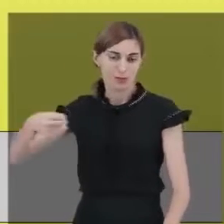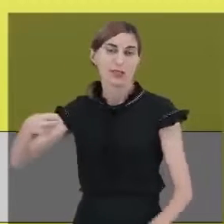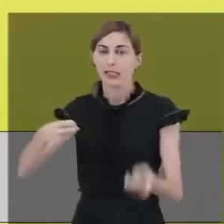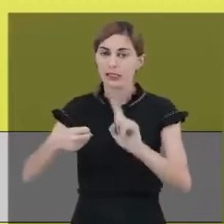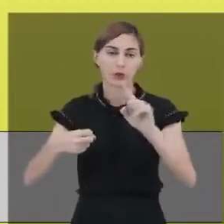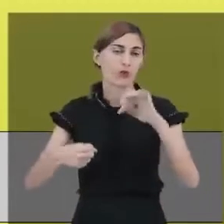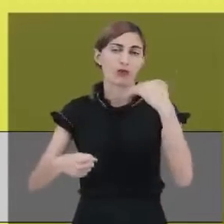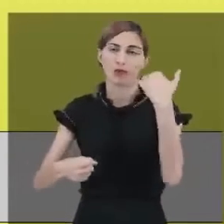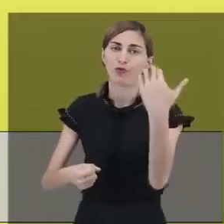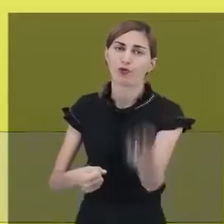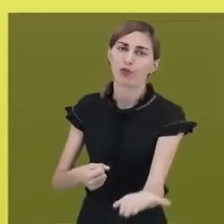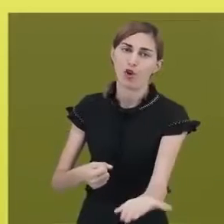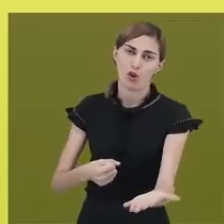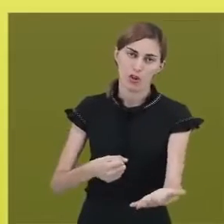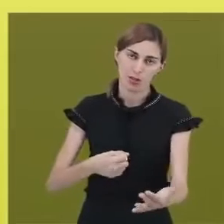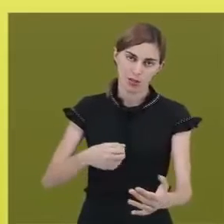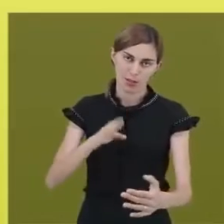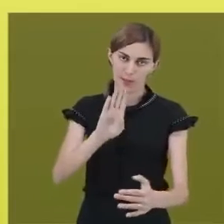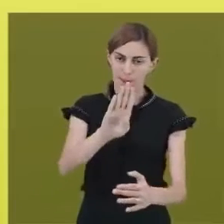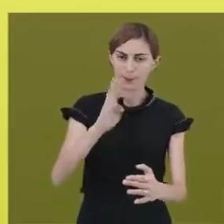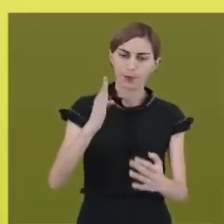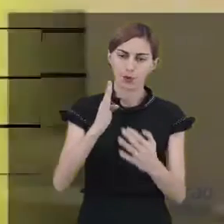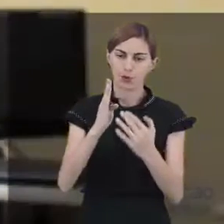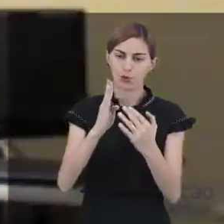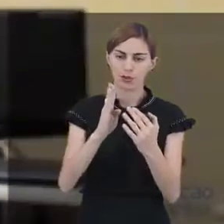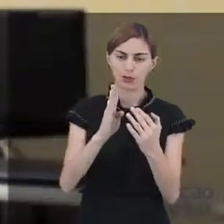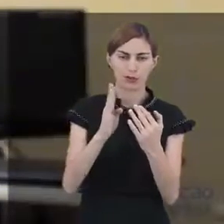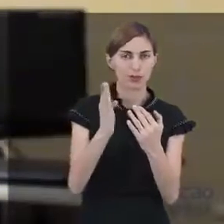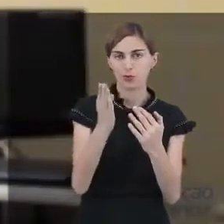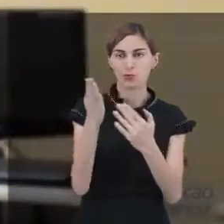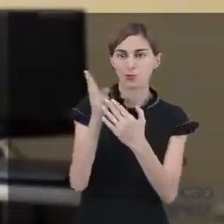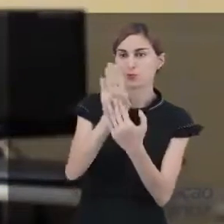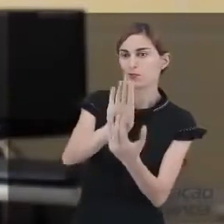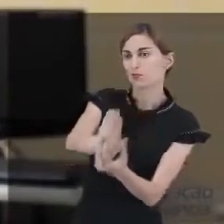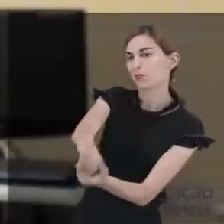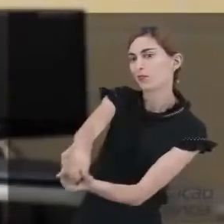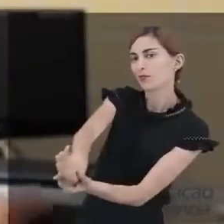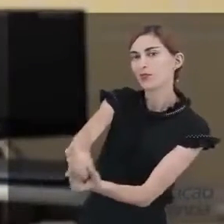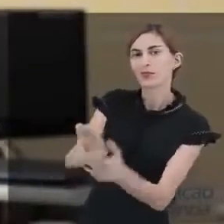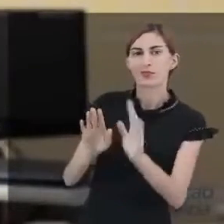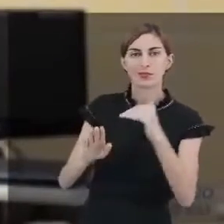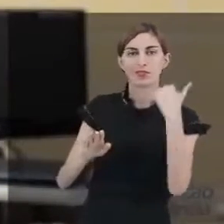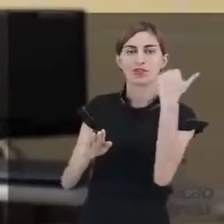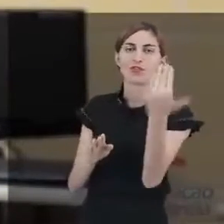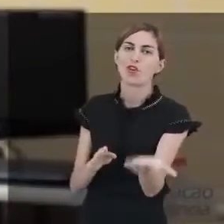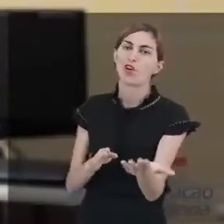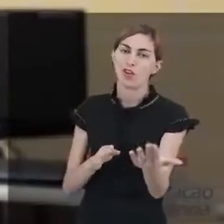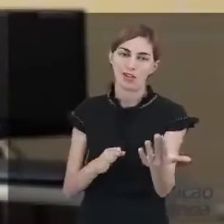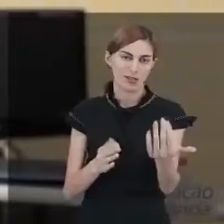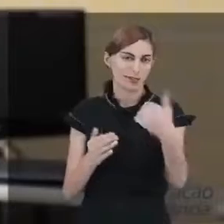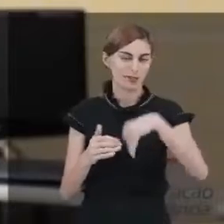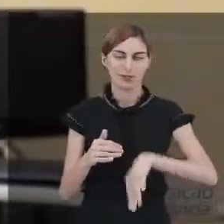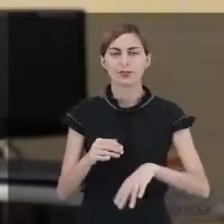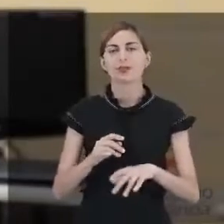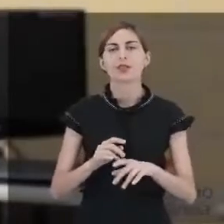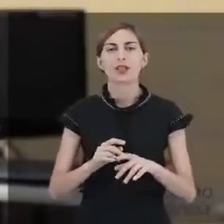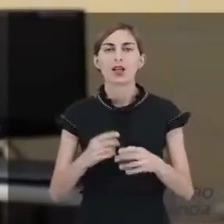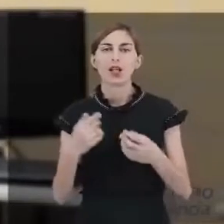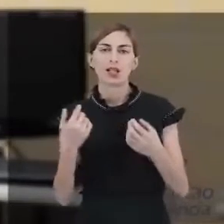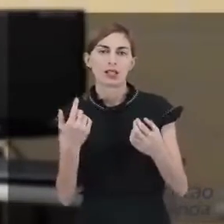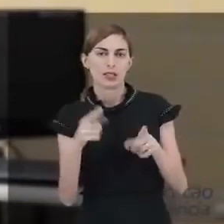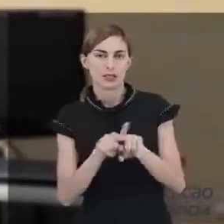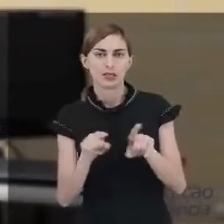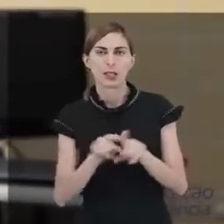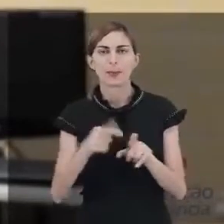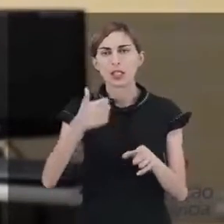exterior da edificação. A distância entre uma saída e outra, entre um ponto de saída e outro ponto de saída, não pode ser